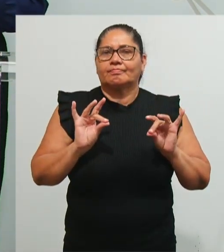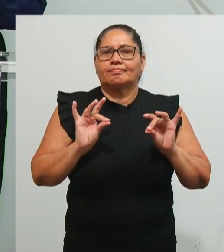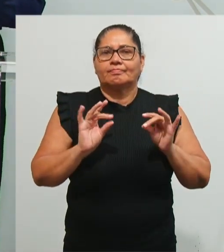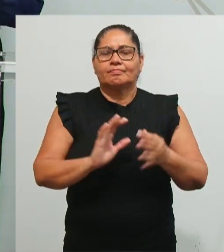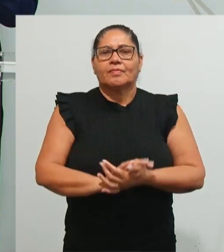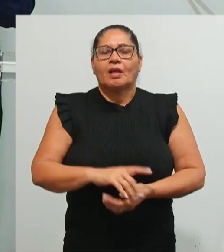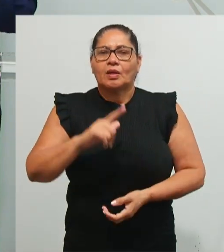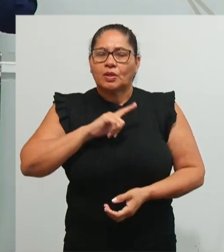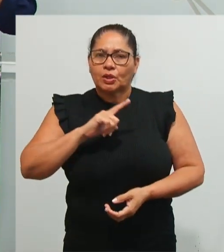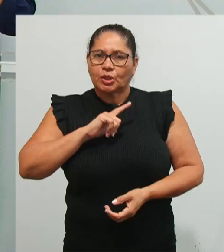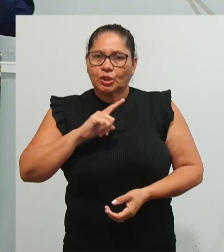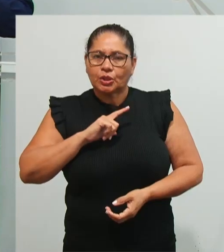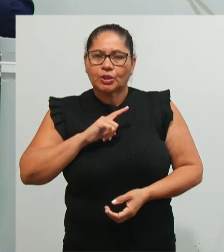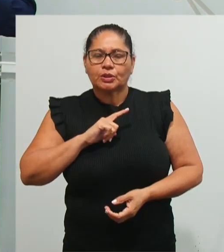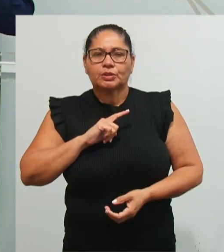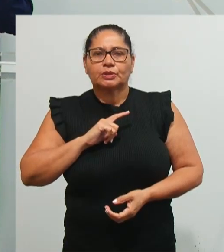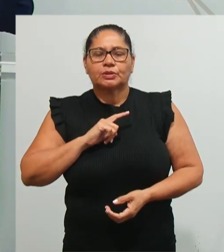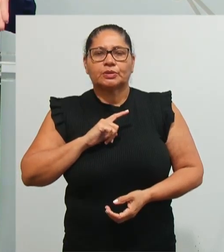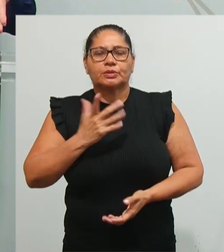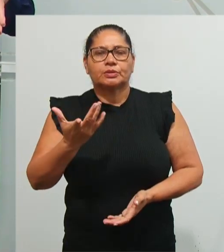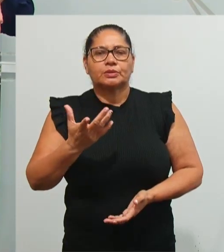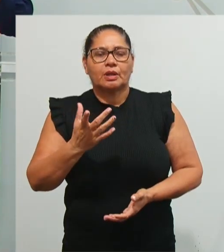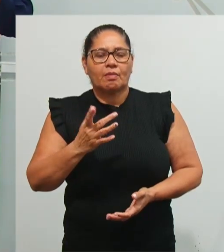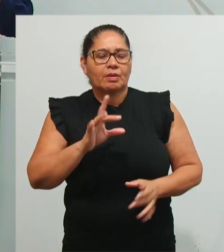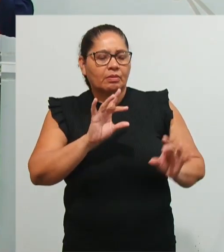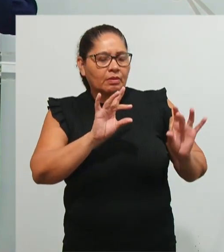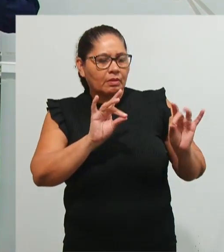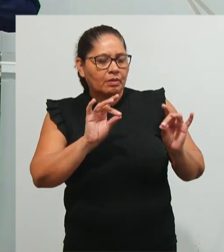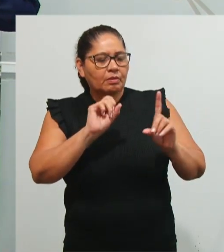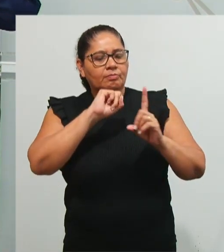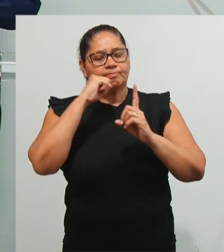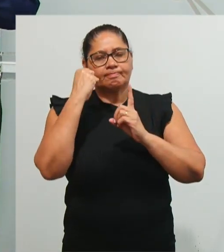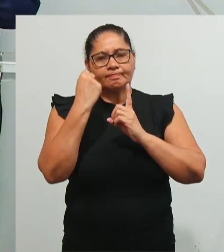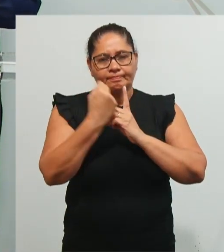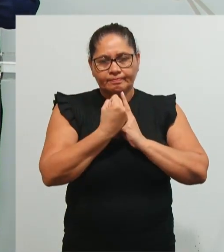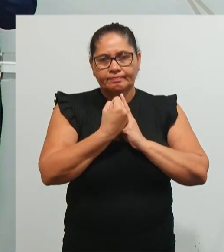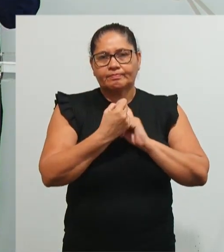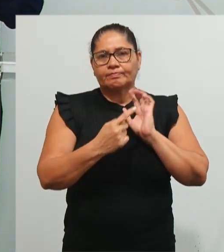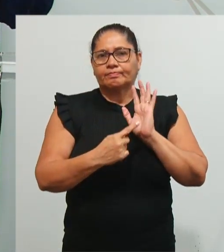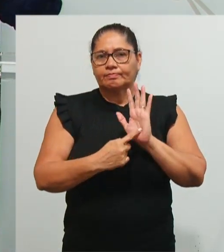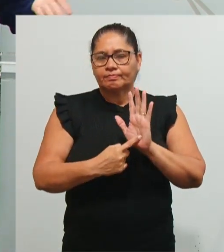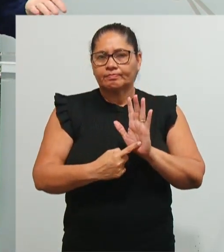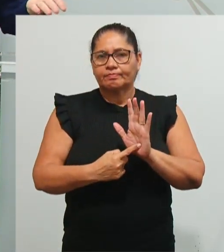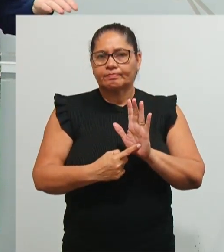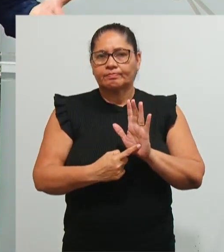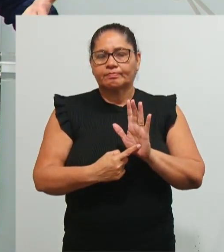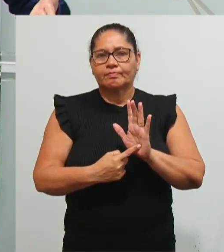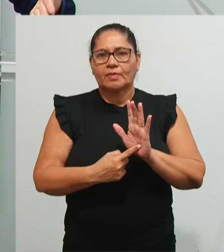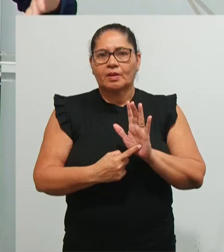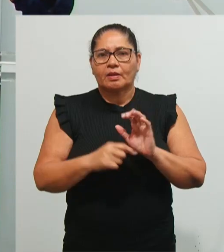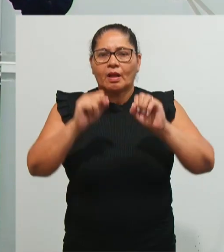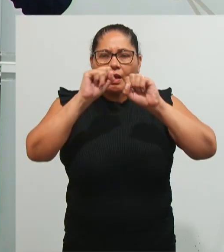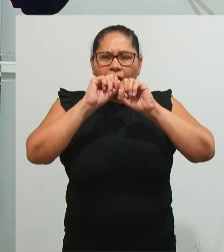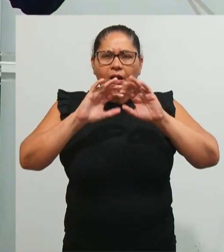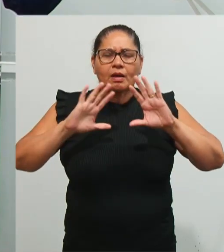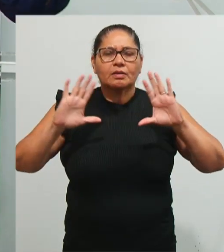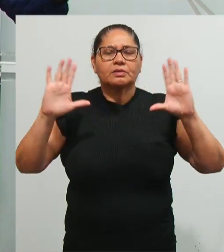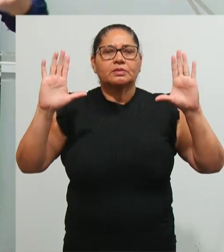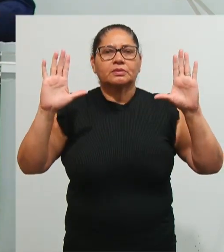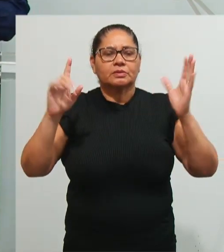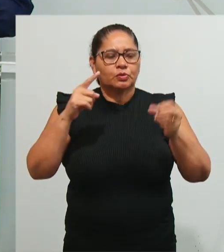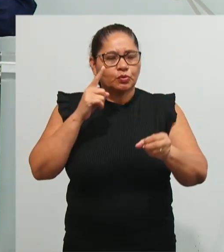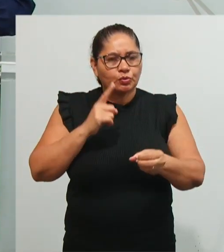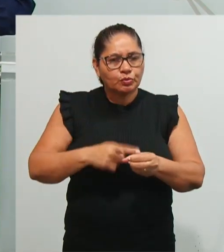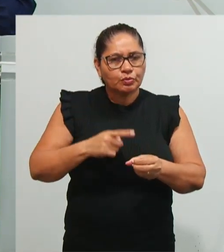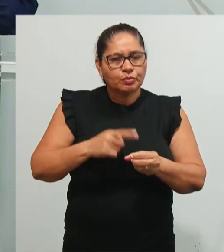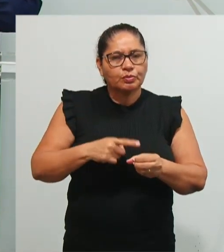que ter uma prestação de resultados mais detalhados à sociedade. Isso vai acontecer por meio dos portais de transparência. A gente vai ter os municípios